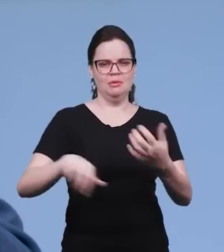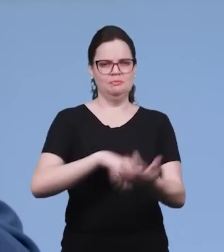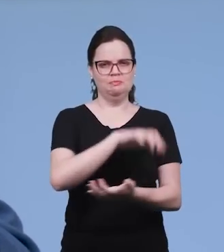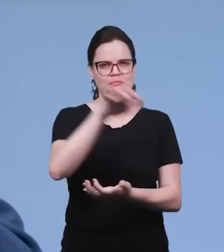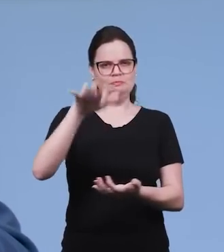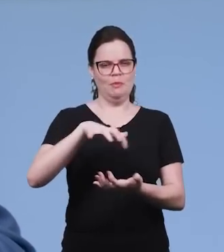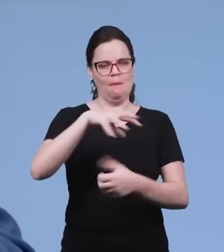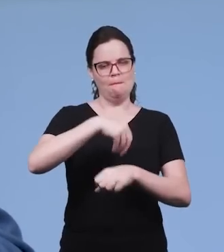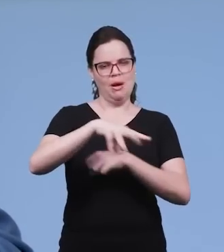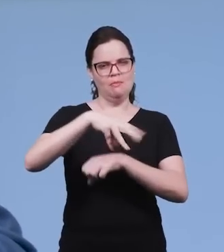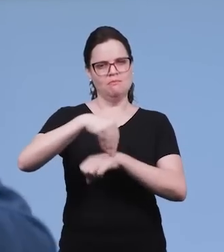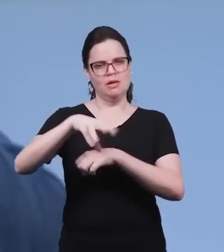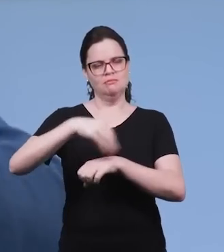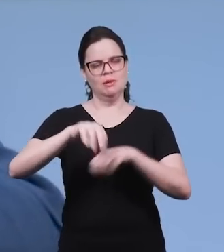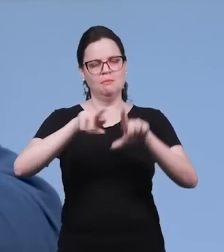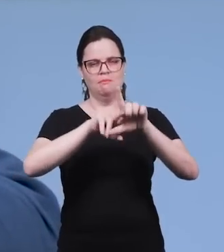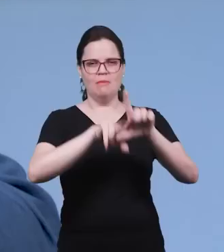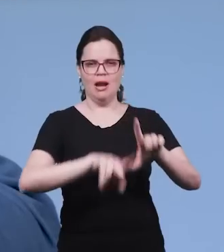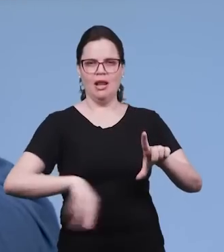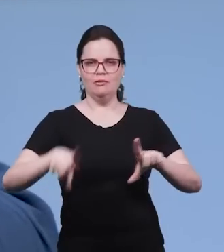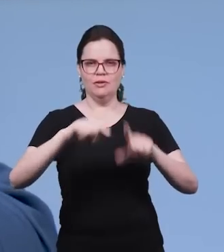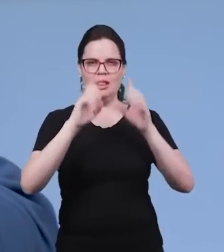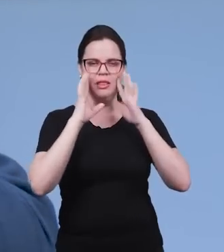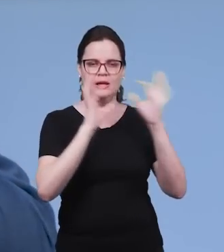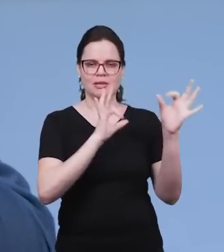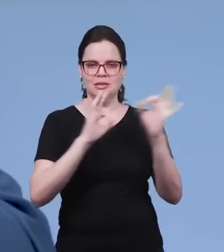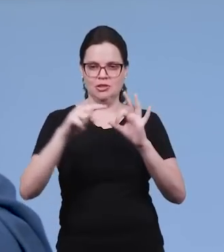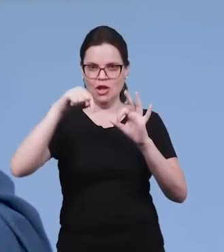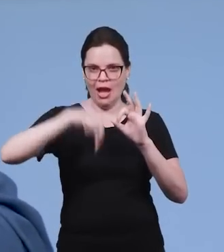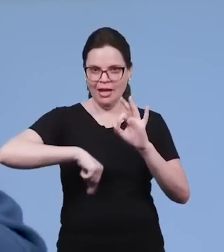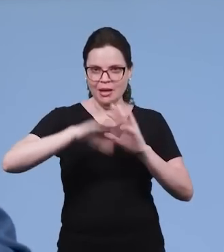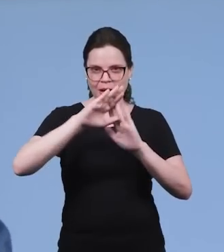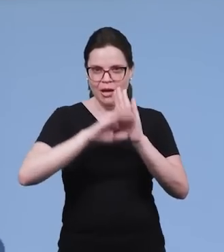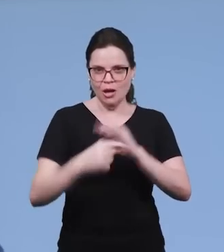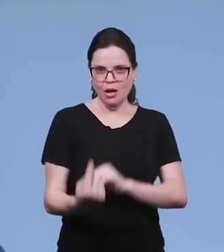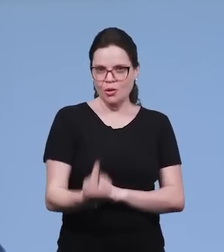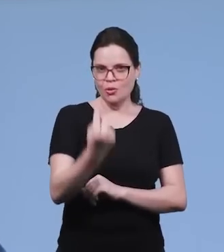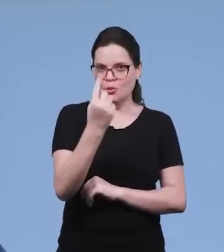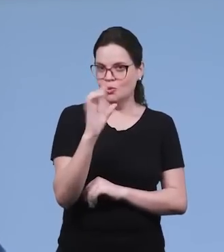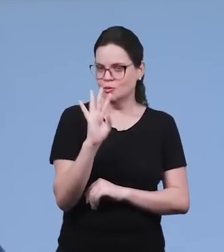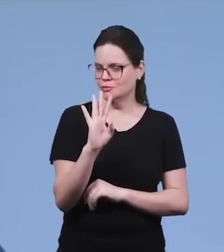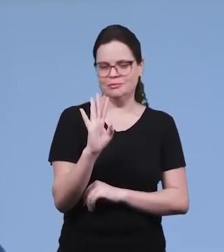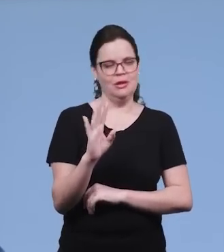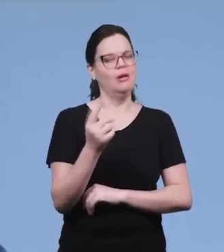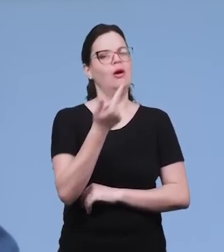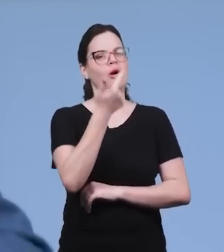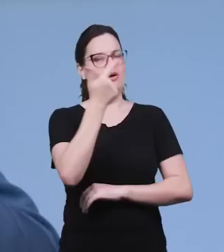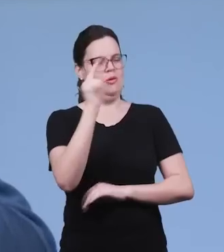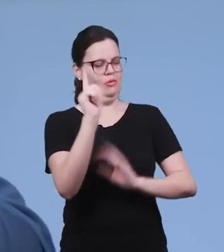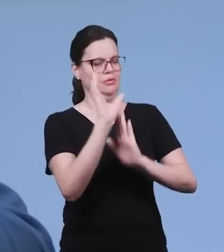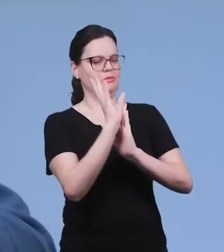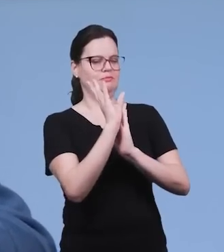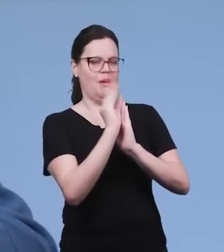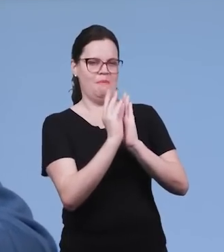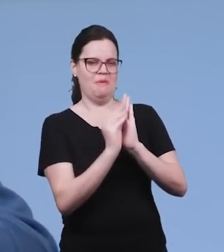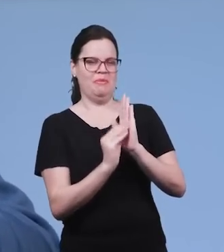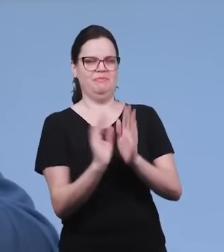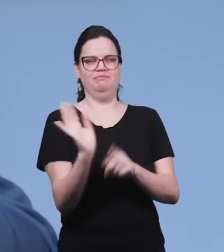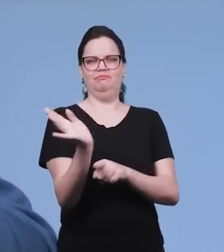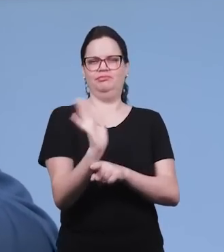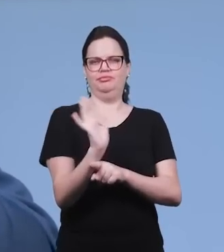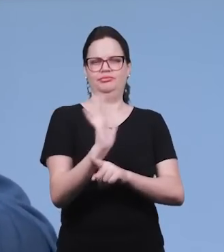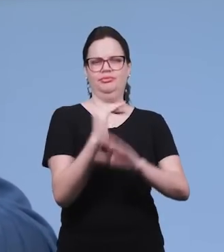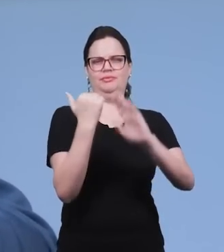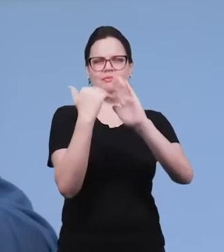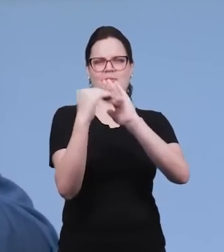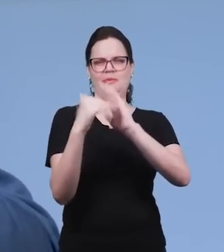qual você pode assistir não só esse programa, mas todos os demais conteúdos que são produzidos e colocados à sua disposição para